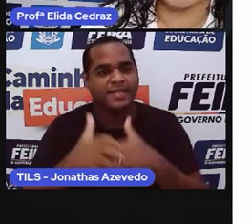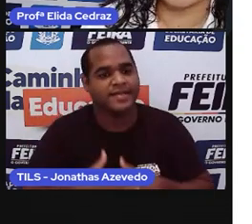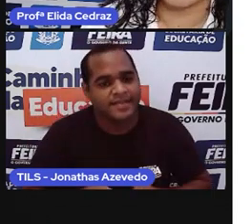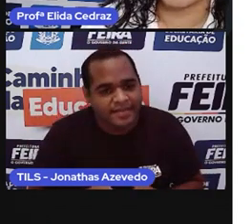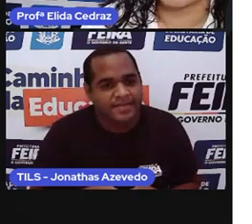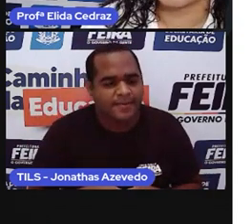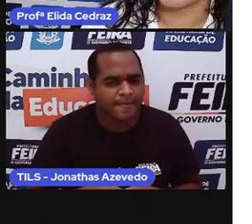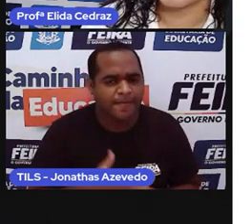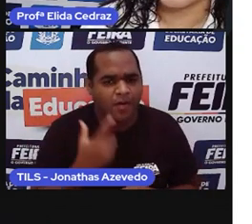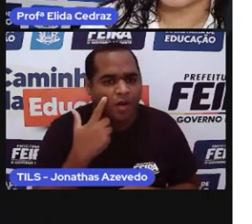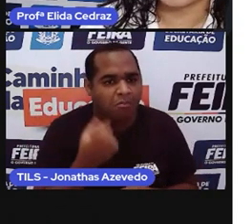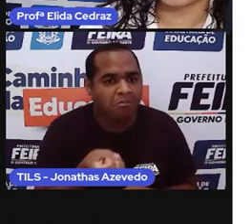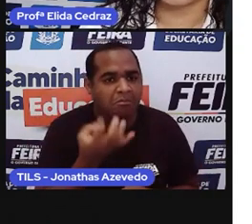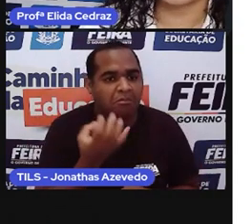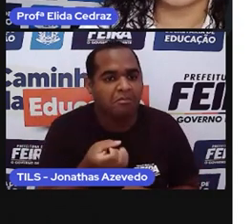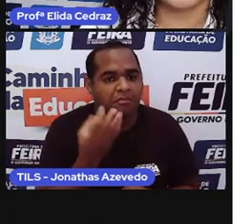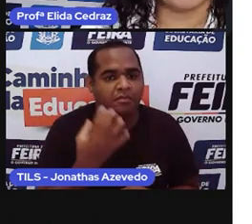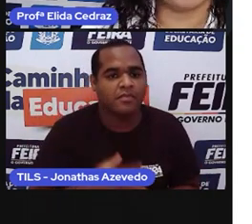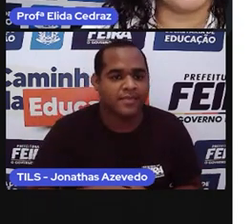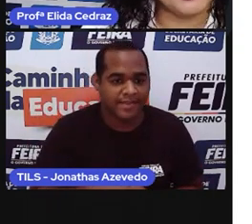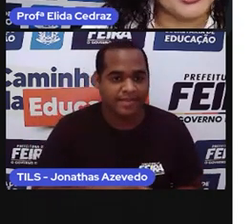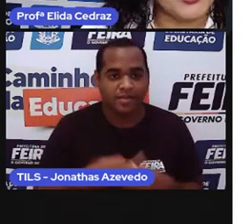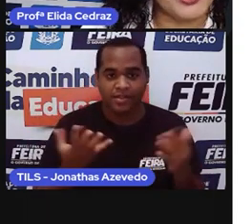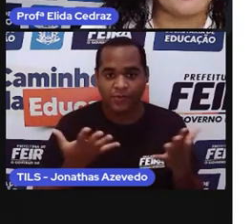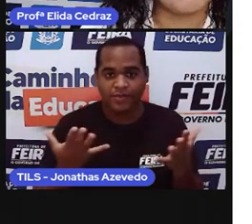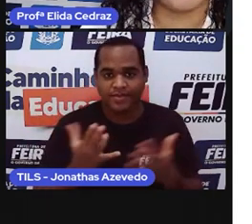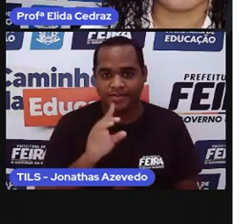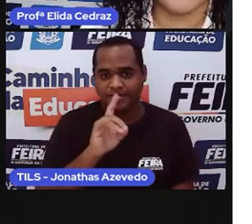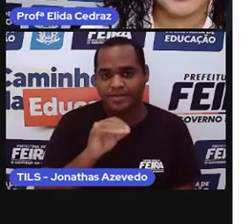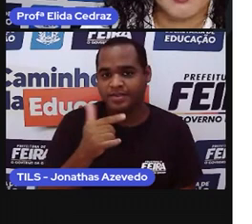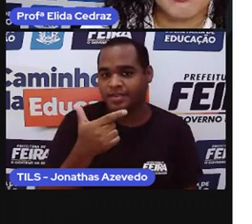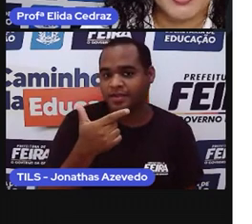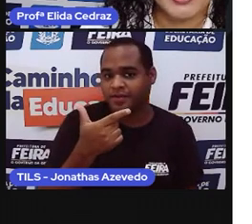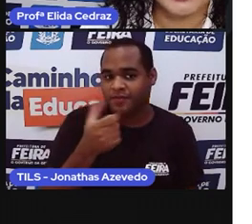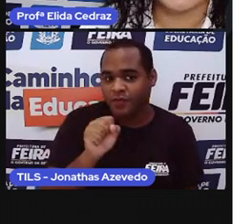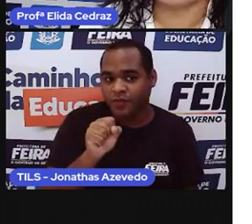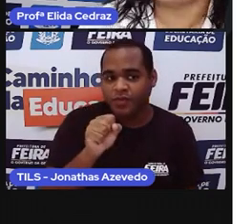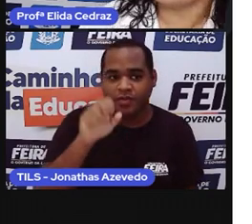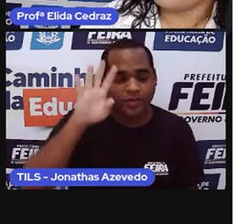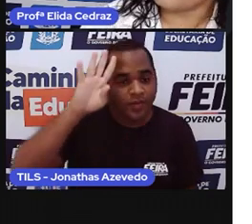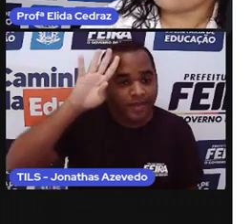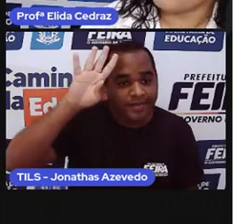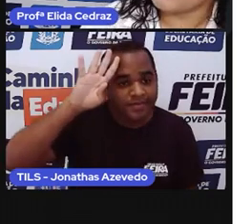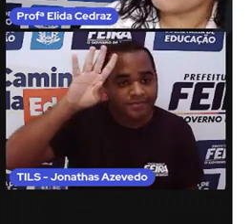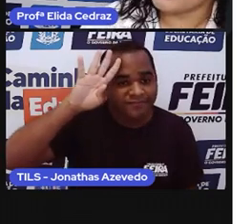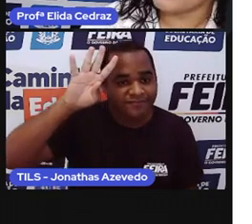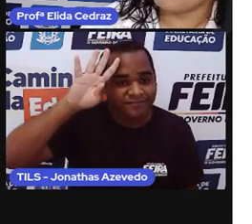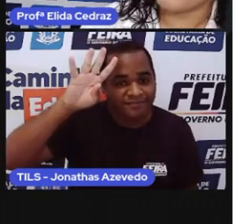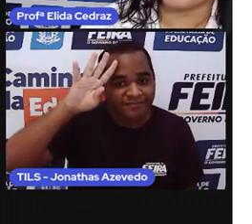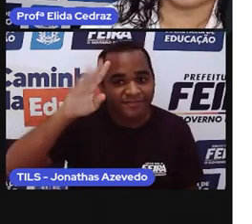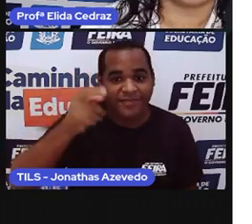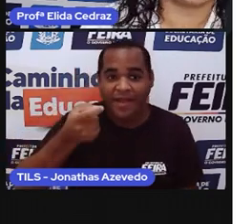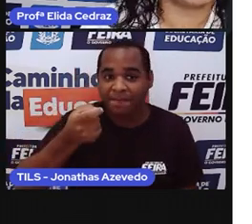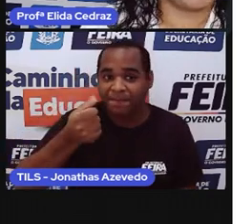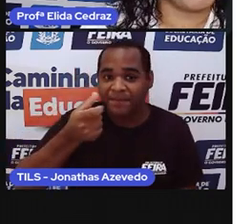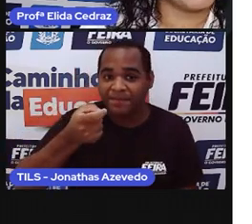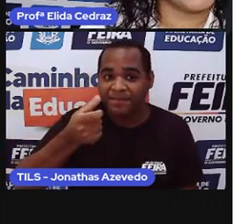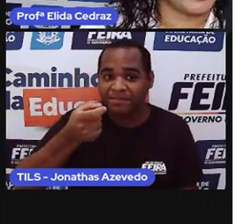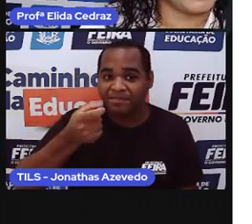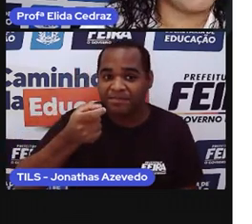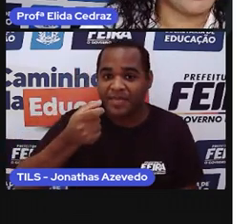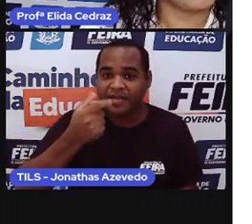só quantos. E hoje é dia 28, uma quarta-feira. Então, isso significa que